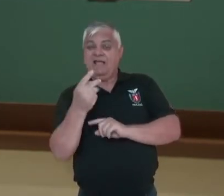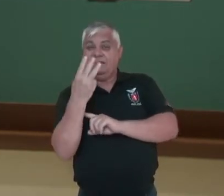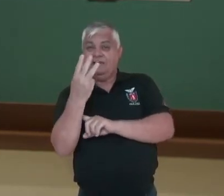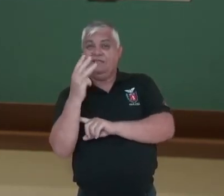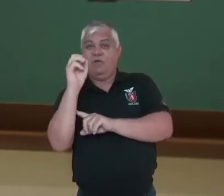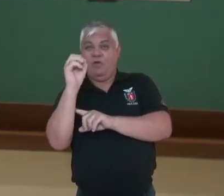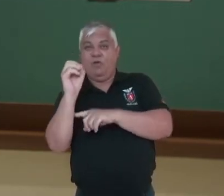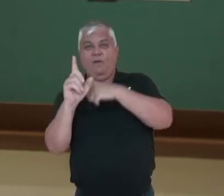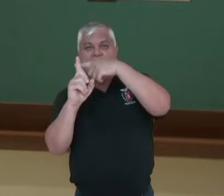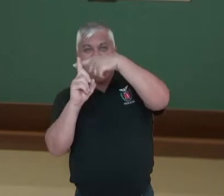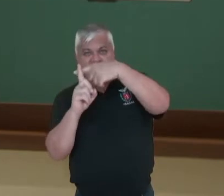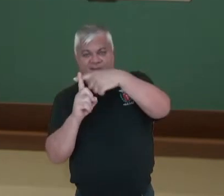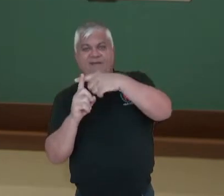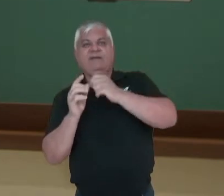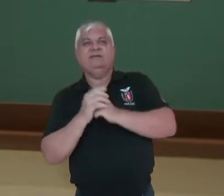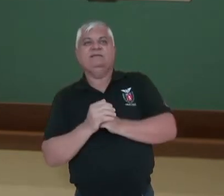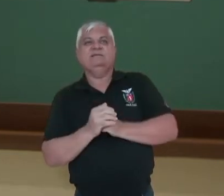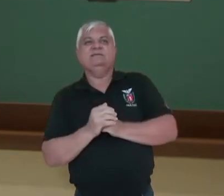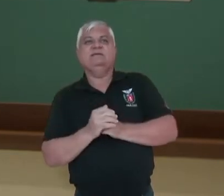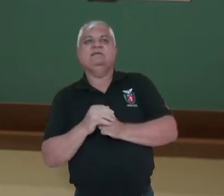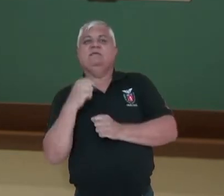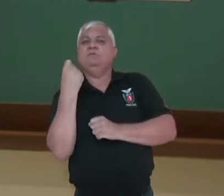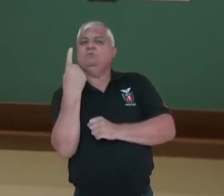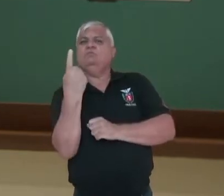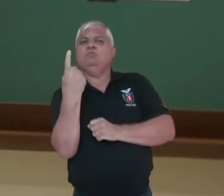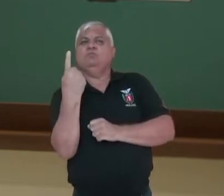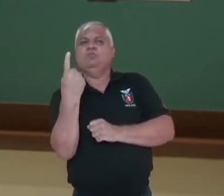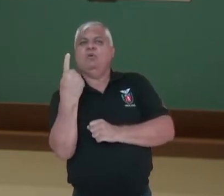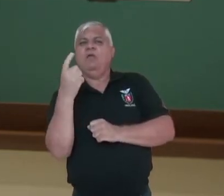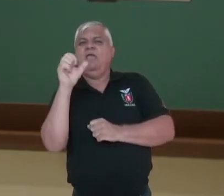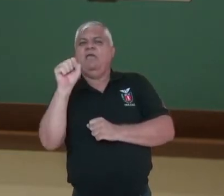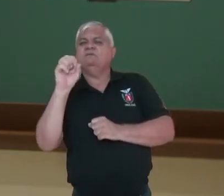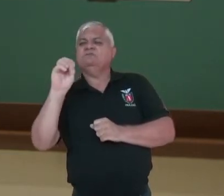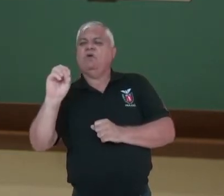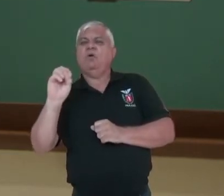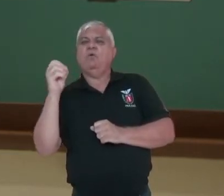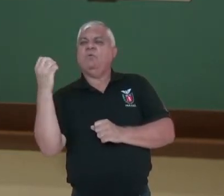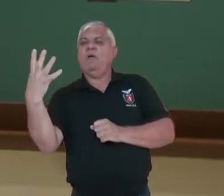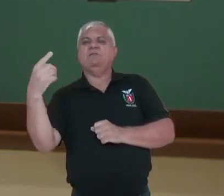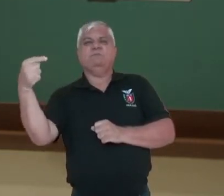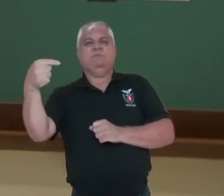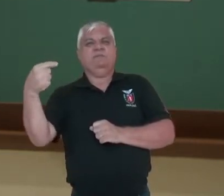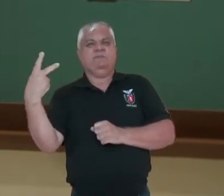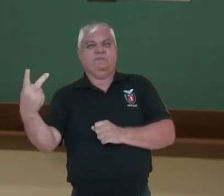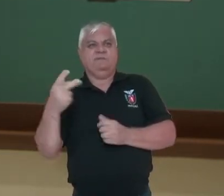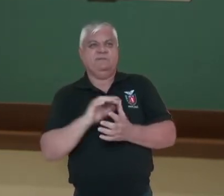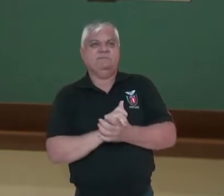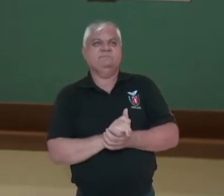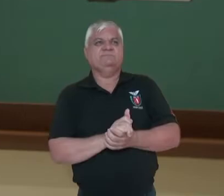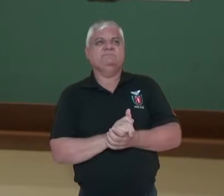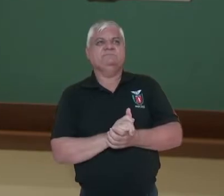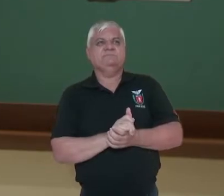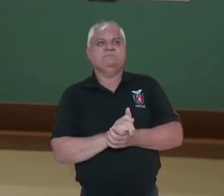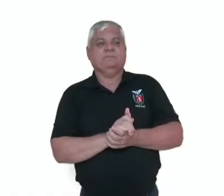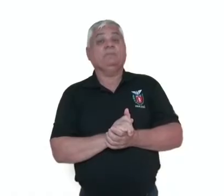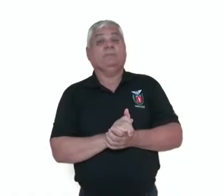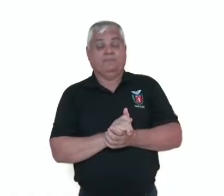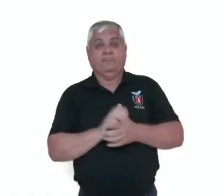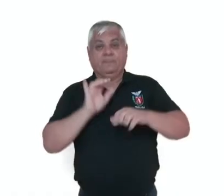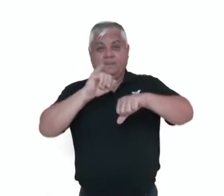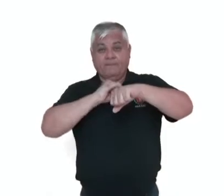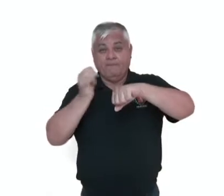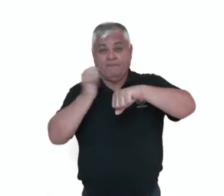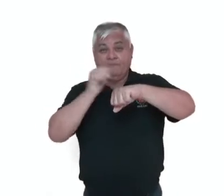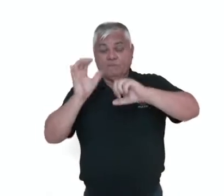2H3O+, 2 íons hidrônio e 1 íon SO4-2. Para a ionização total,